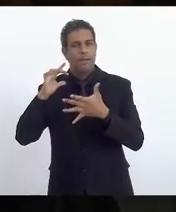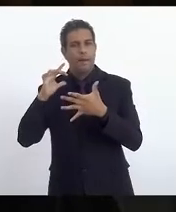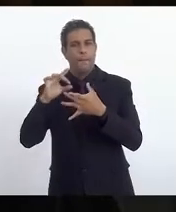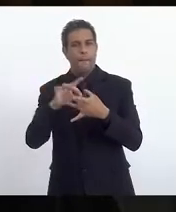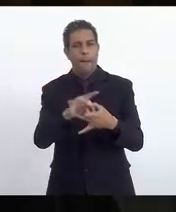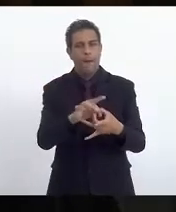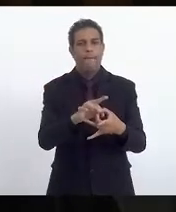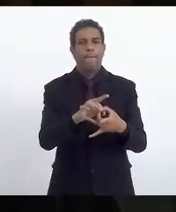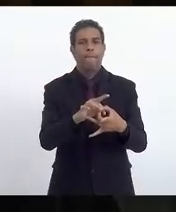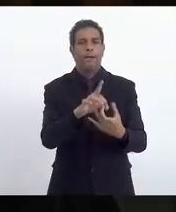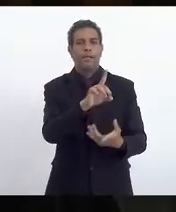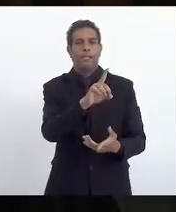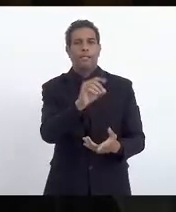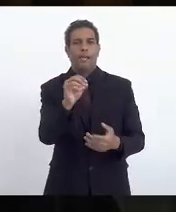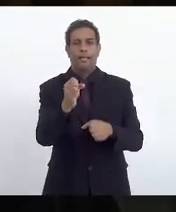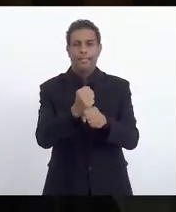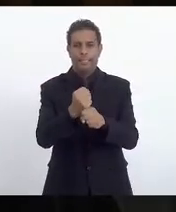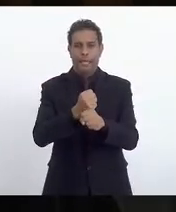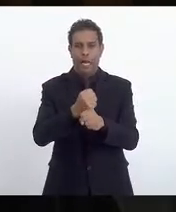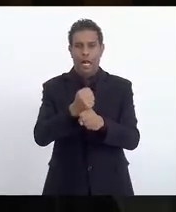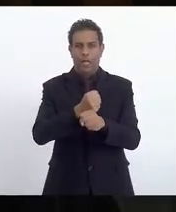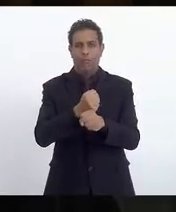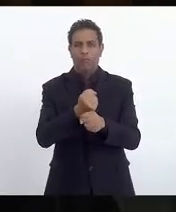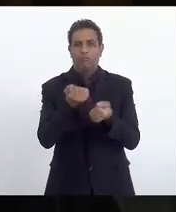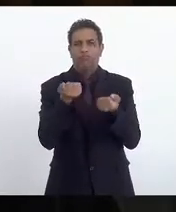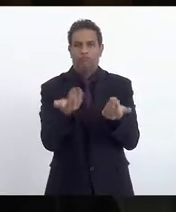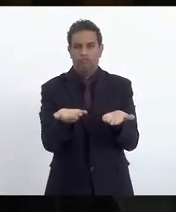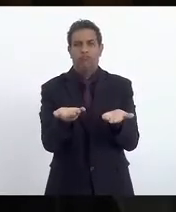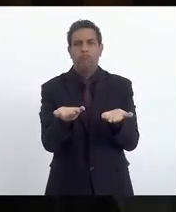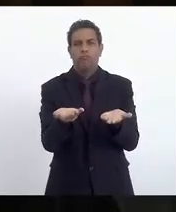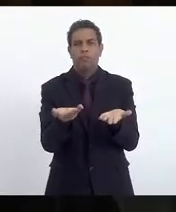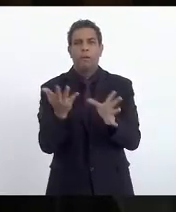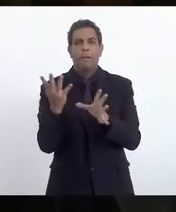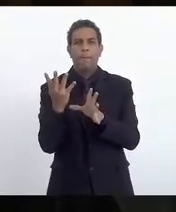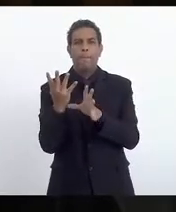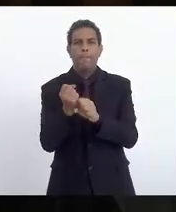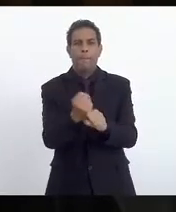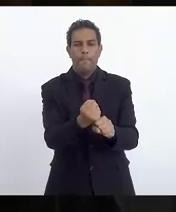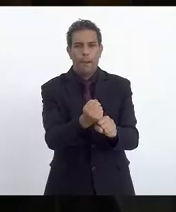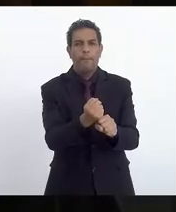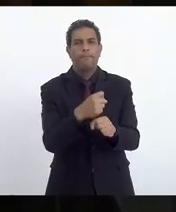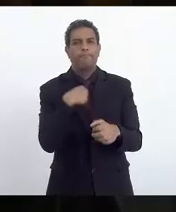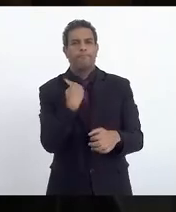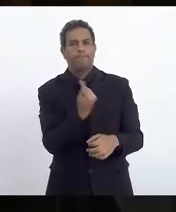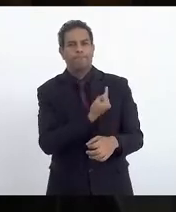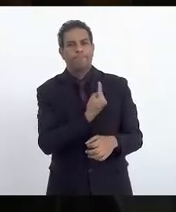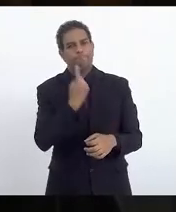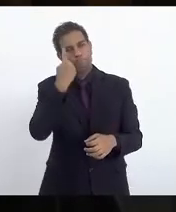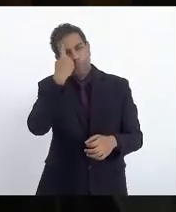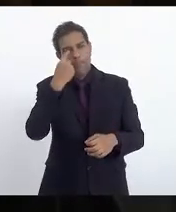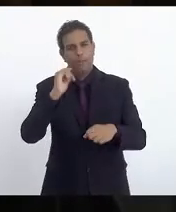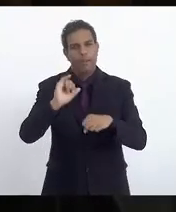um dos últimos dez anos é e quantas armas e